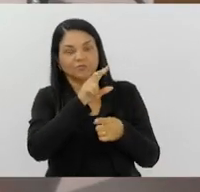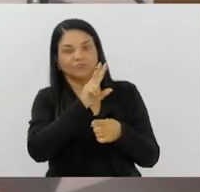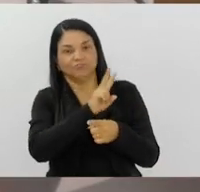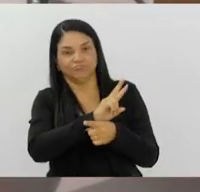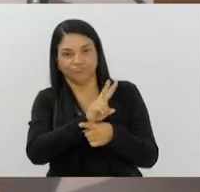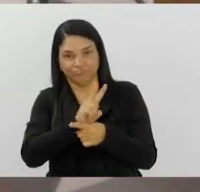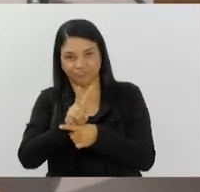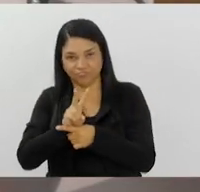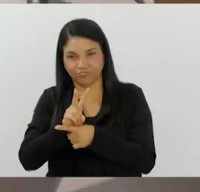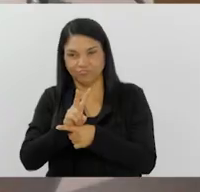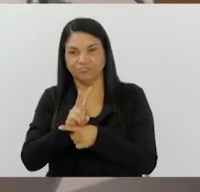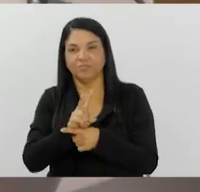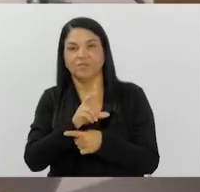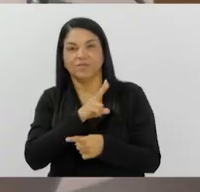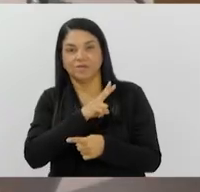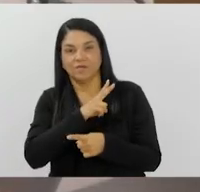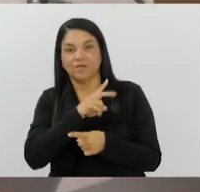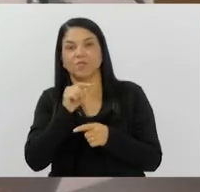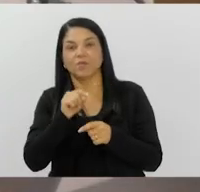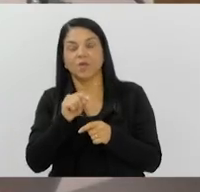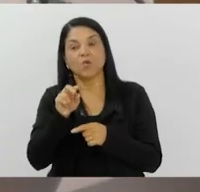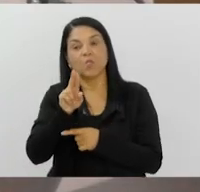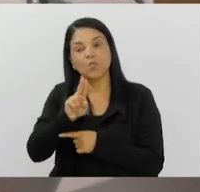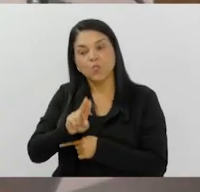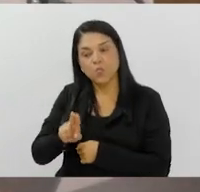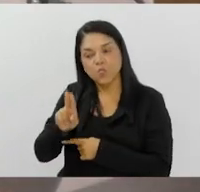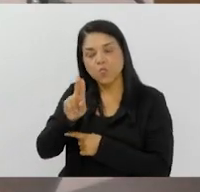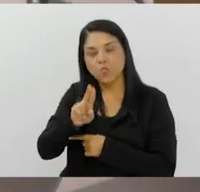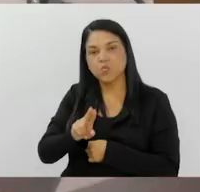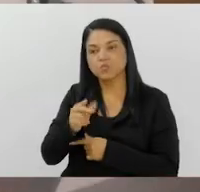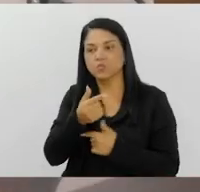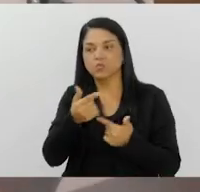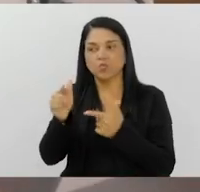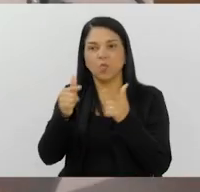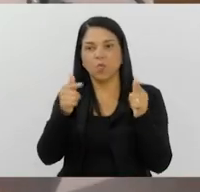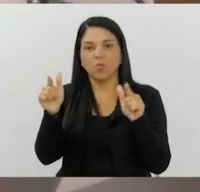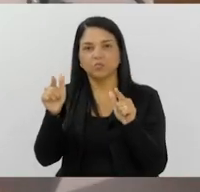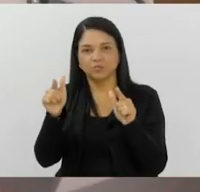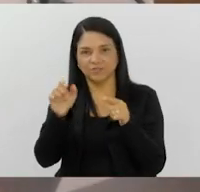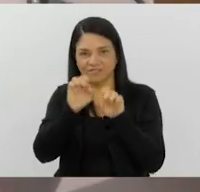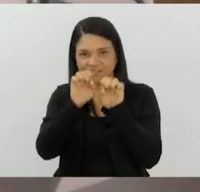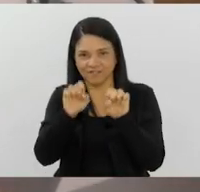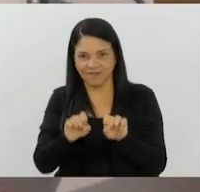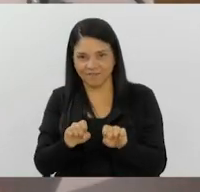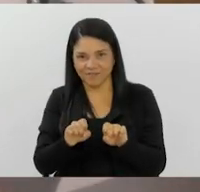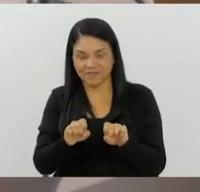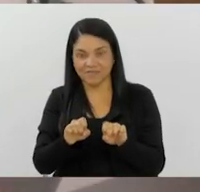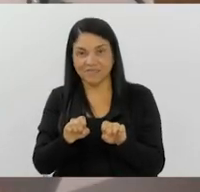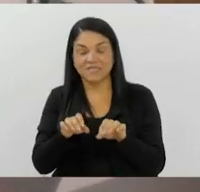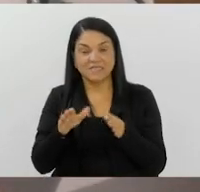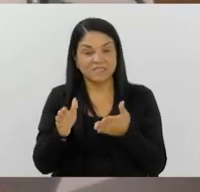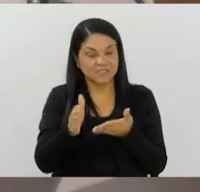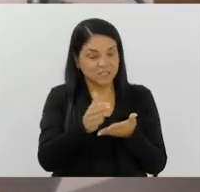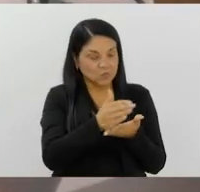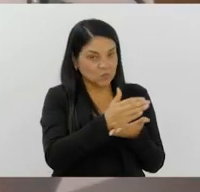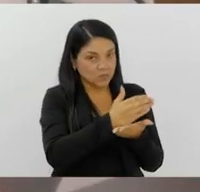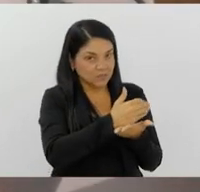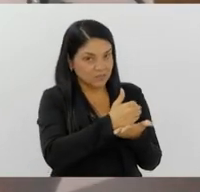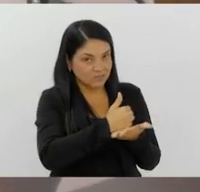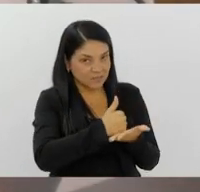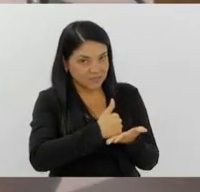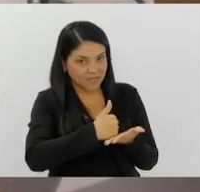esse é o desvirtuamento de finalidades usos secundários Então se se esses dados eles são coletados com